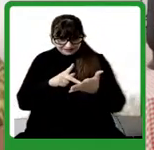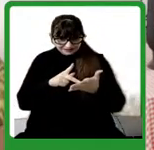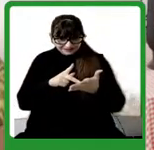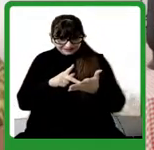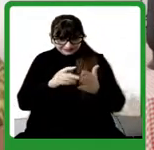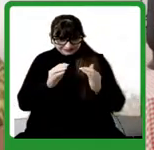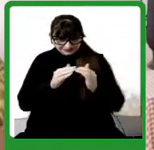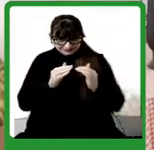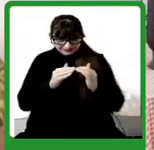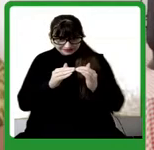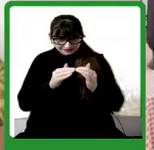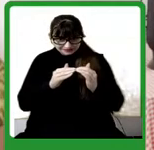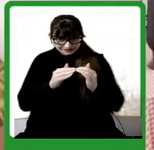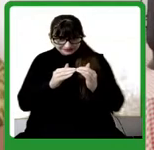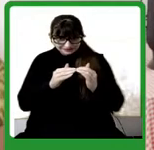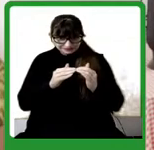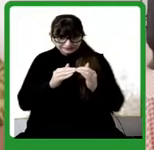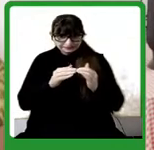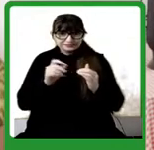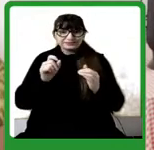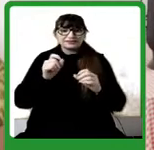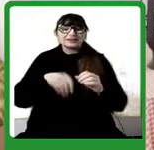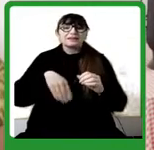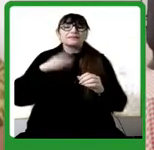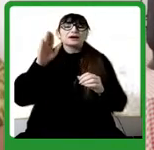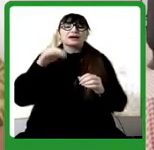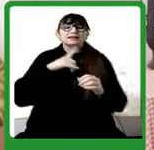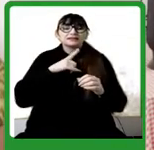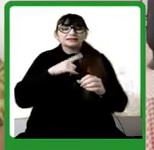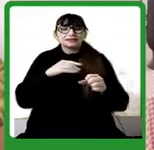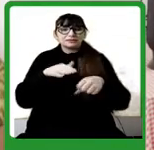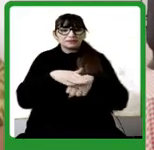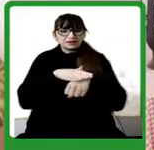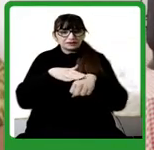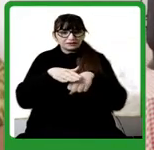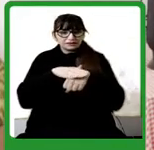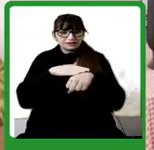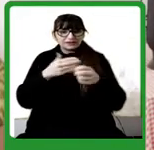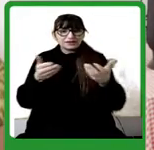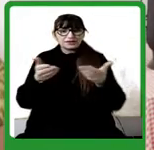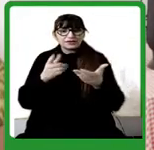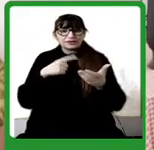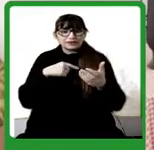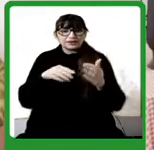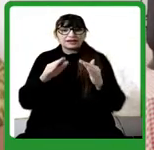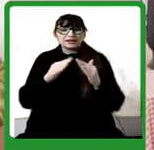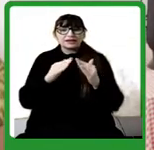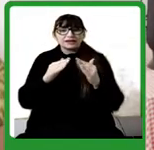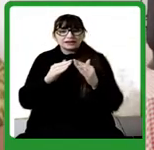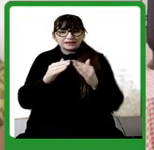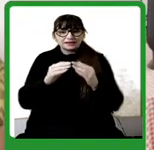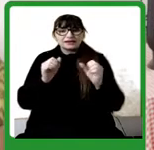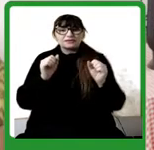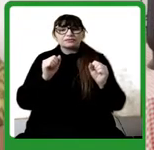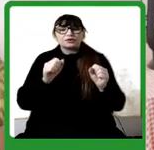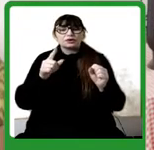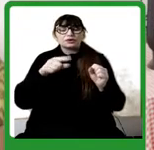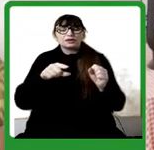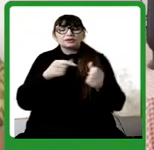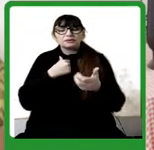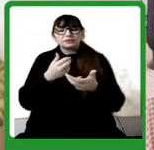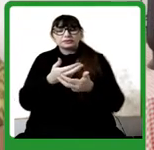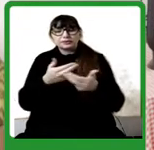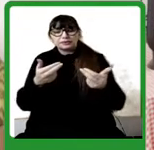senhor. Que mais? Que mais que nós temos pra conversar? Vai, tu que tá em casa aí. Comenta pra nós situações que acontecem